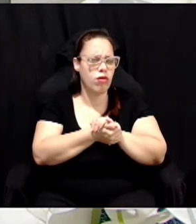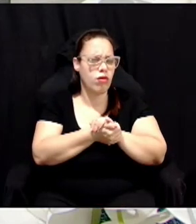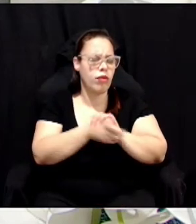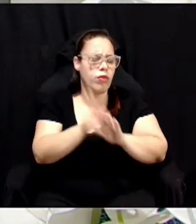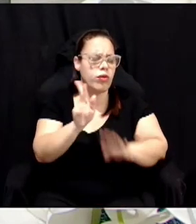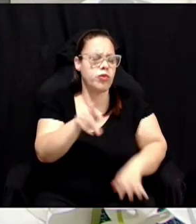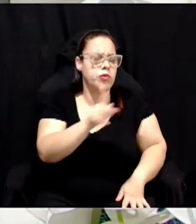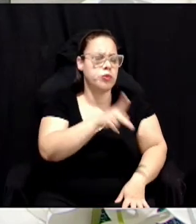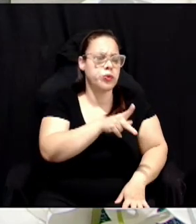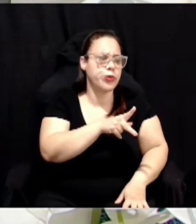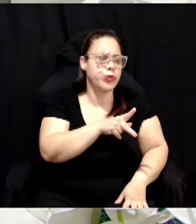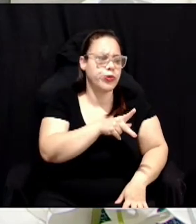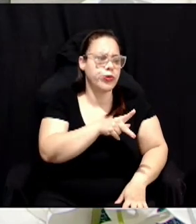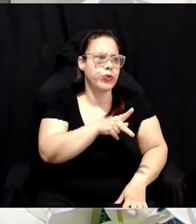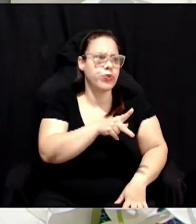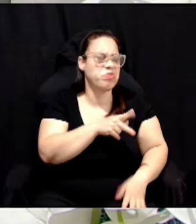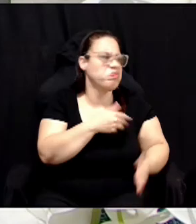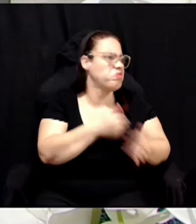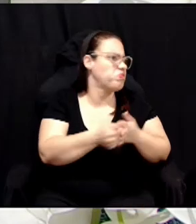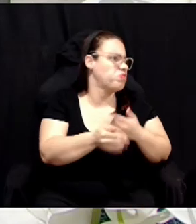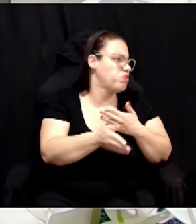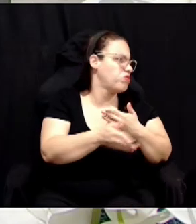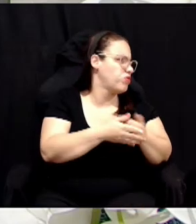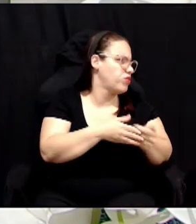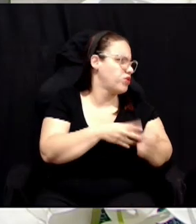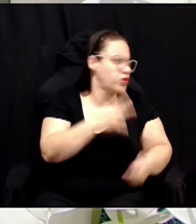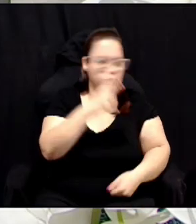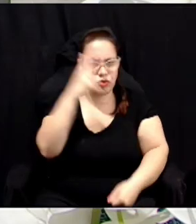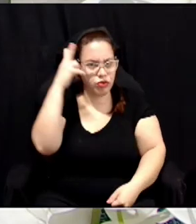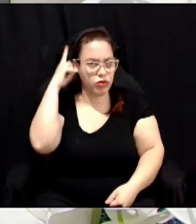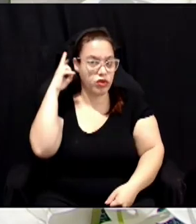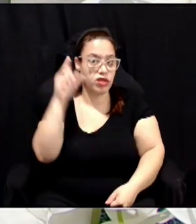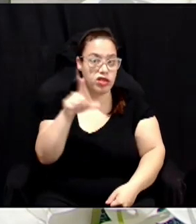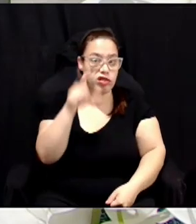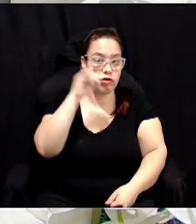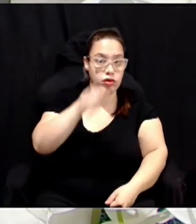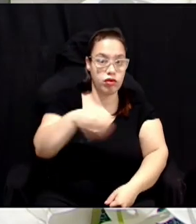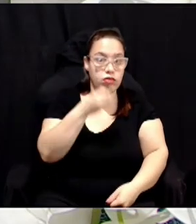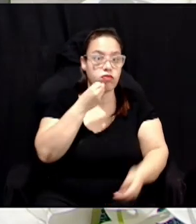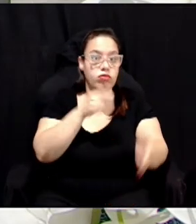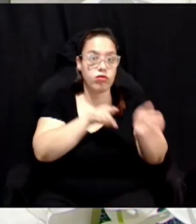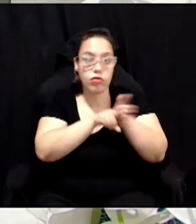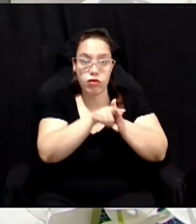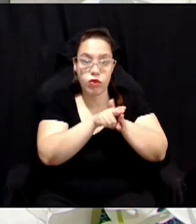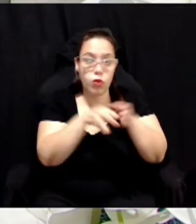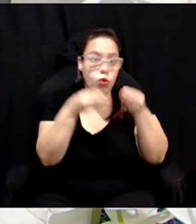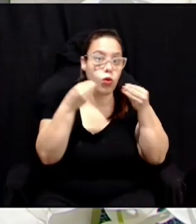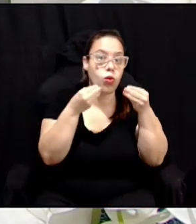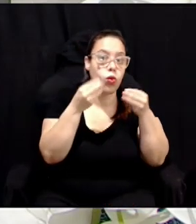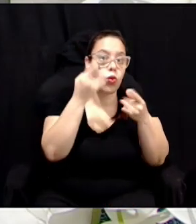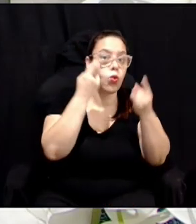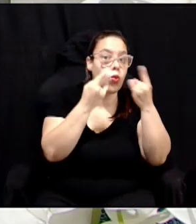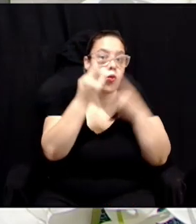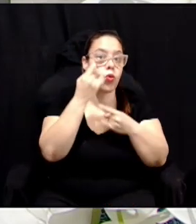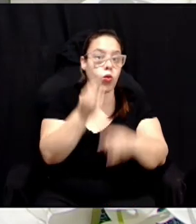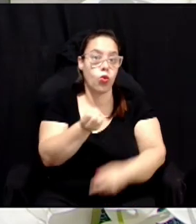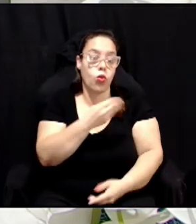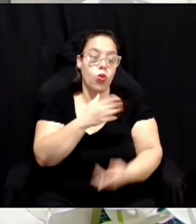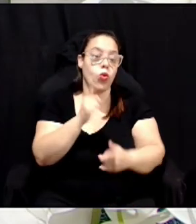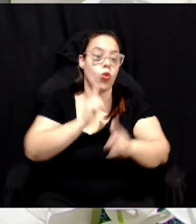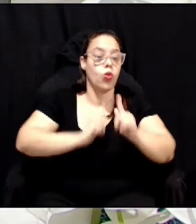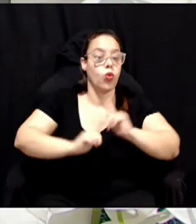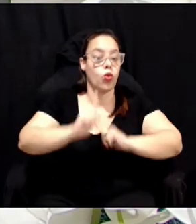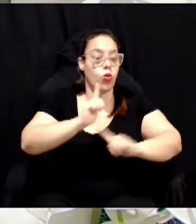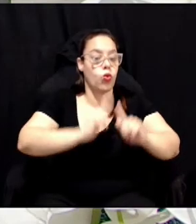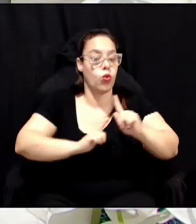do ramo, independentemente de vestibular aqui, eu só vou pegar o gancho da pergunta, mas como está o interesse da nova geração, aqueles que vão,